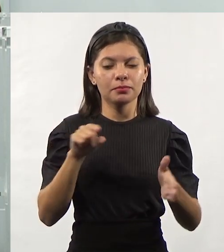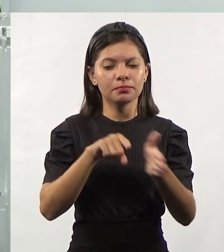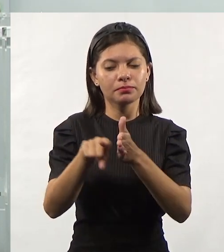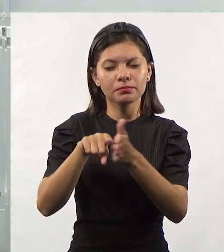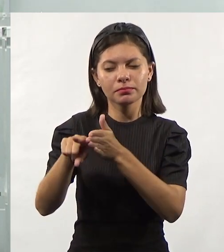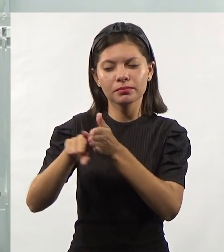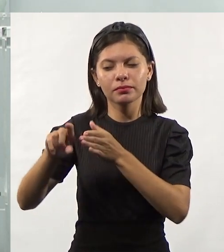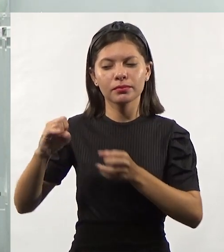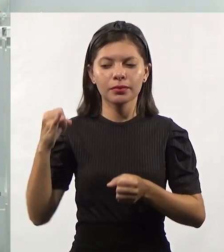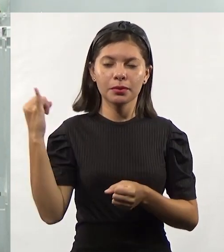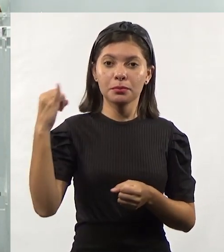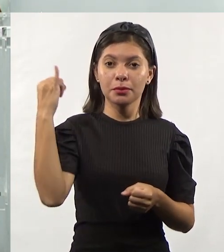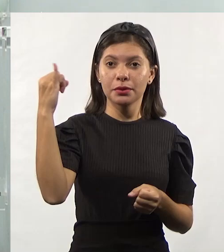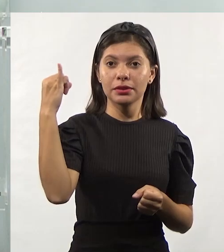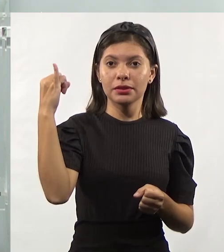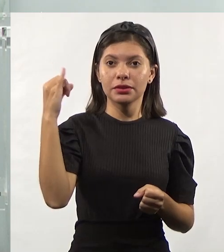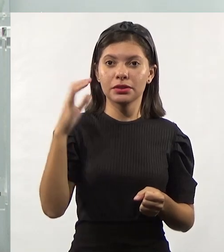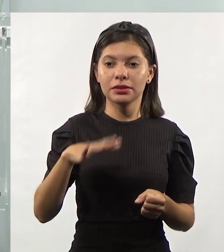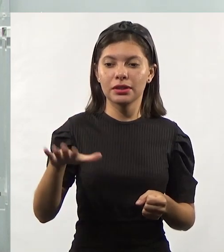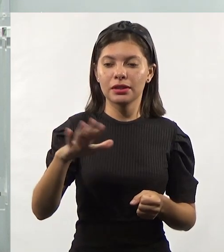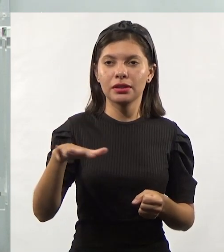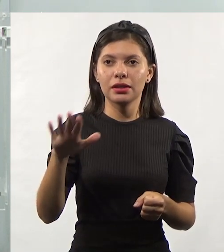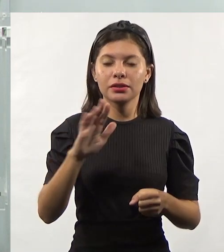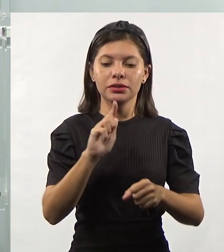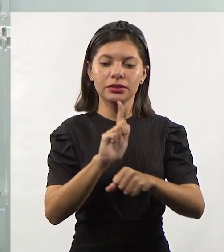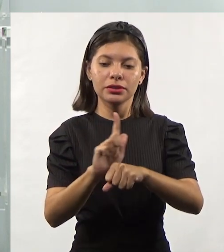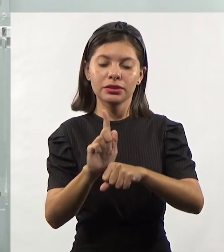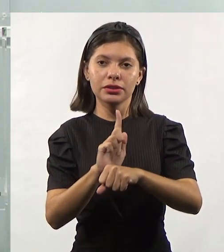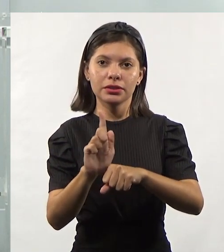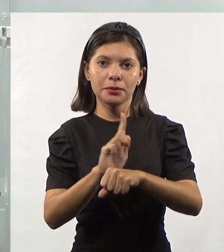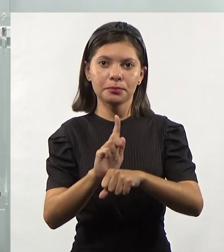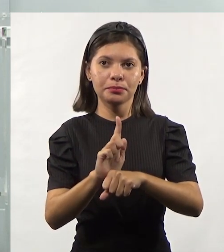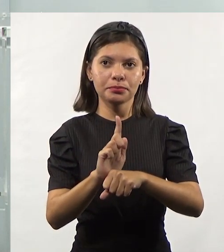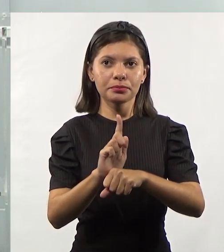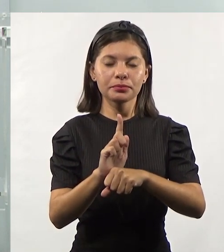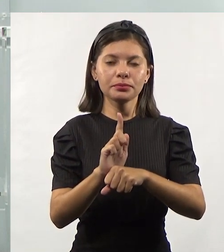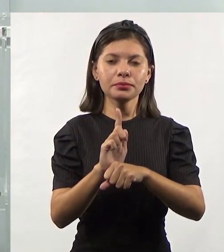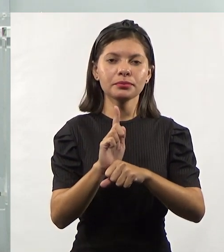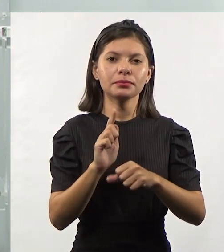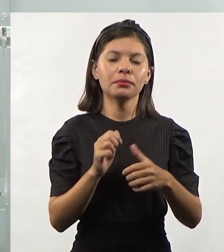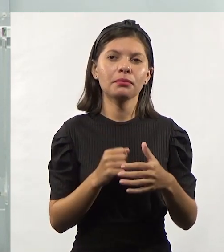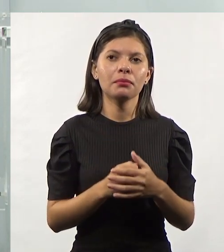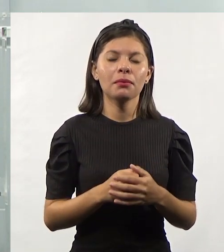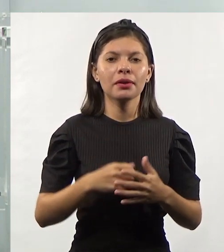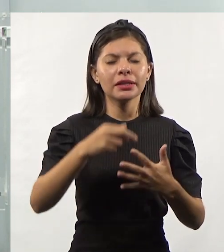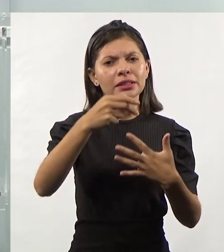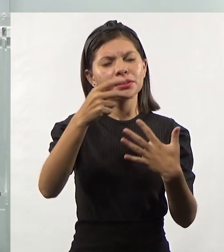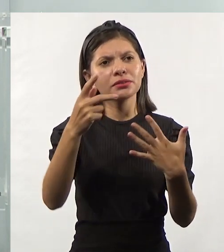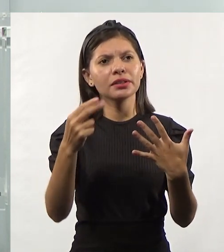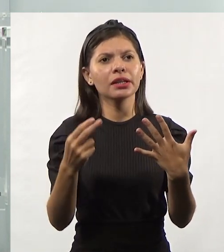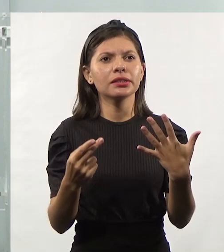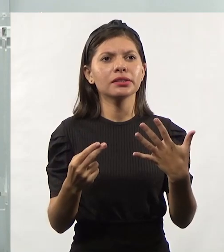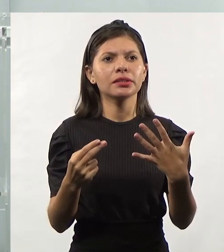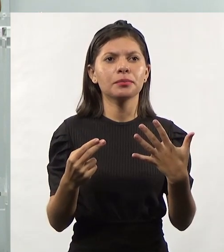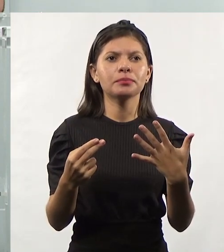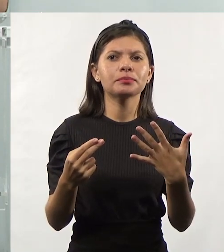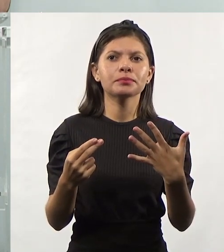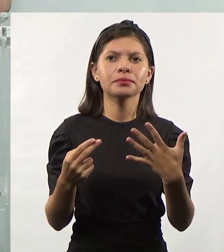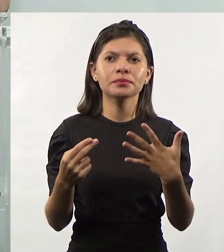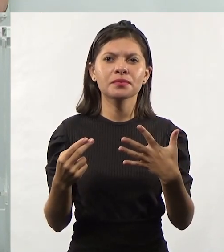pesquisador importante, né, nessa área de gestão de pessoas. Percebe a diferença? Não é tratar as pessoas apenas como